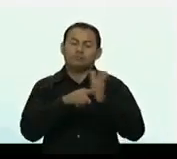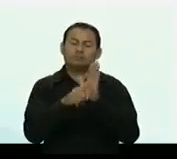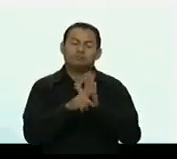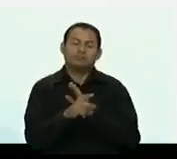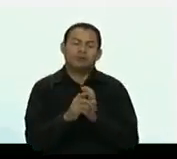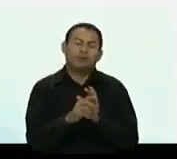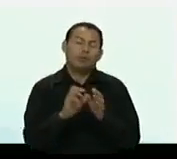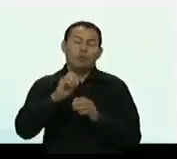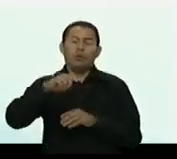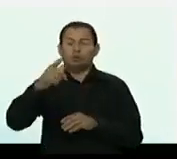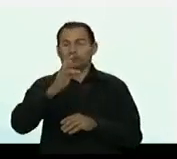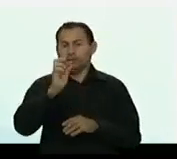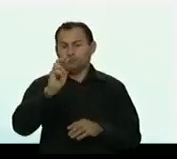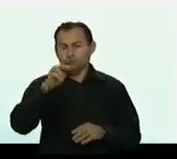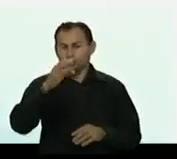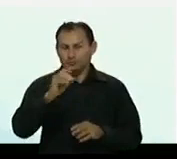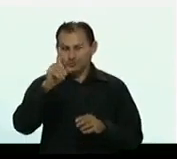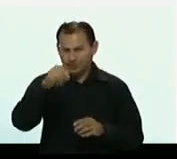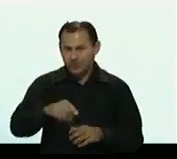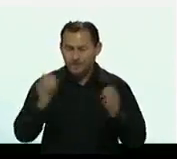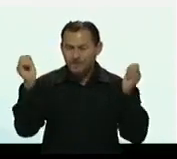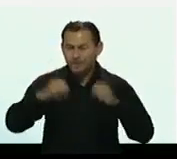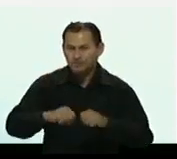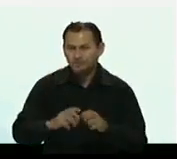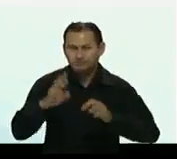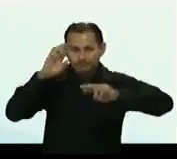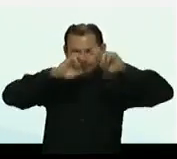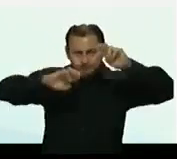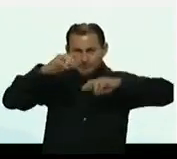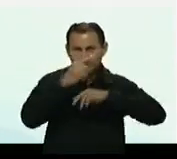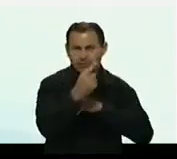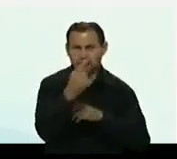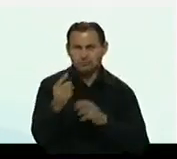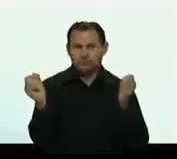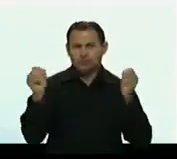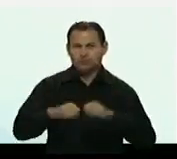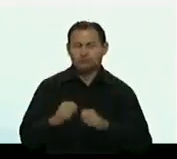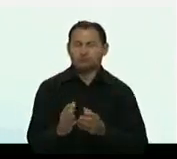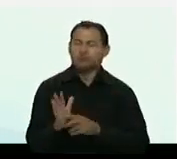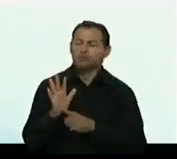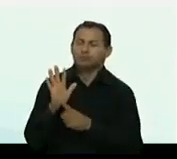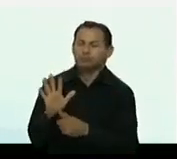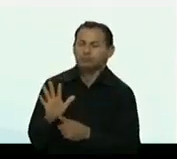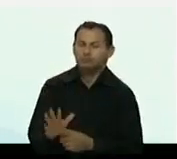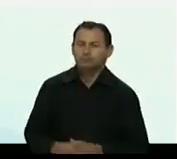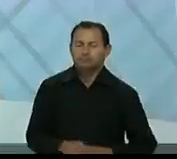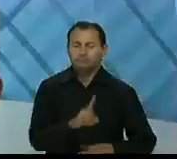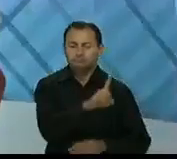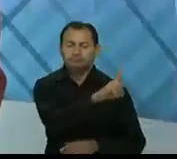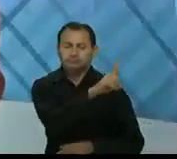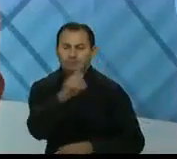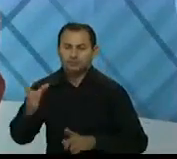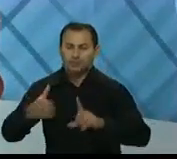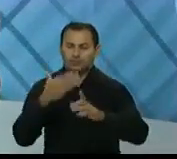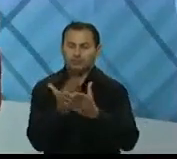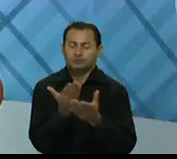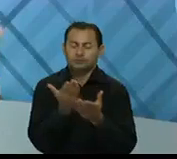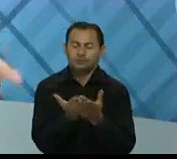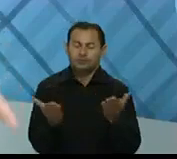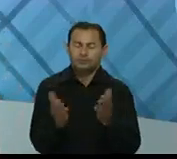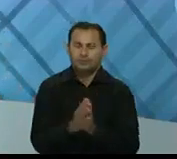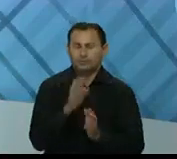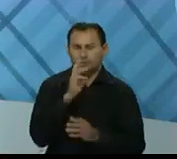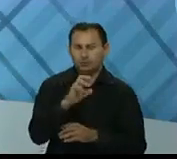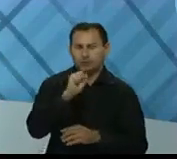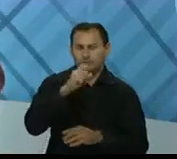tipos de função? Será que seria possível, analisando cada uma das possibilidades que nos foram mostradas ao longo da nossa aula de hoje, na